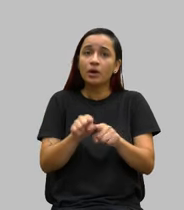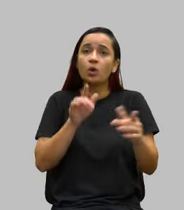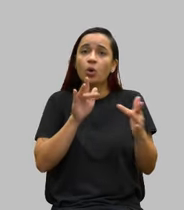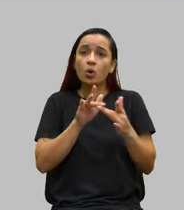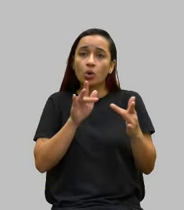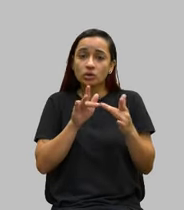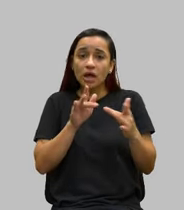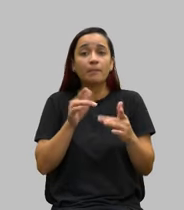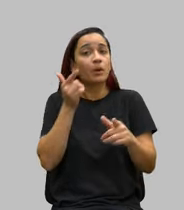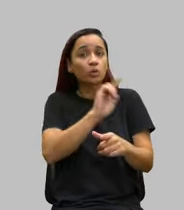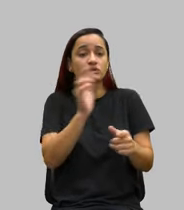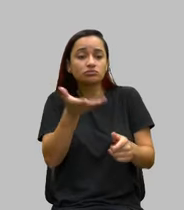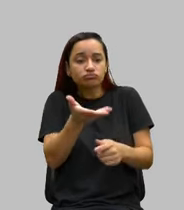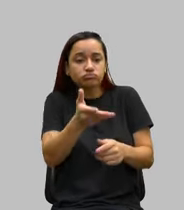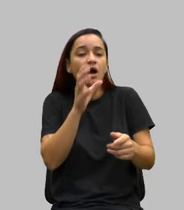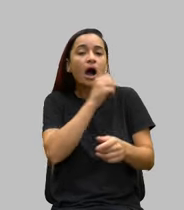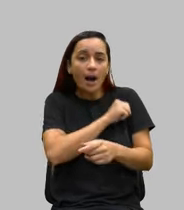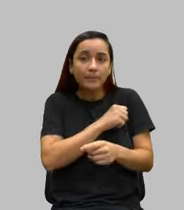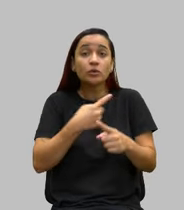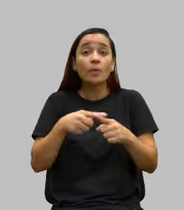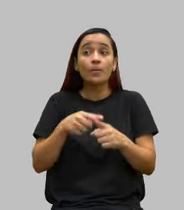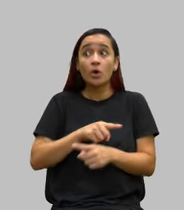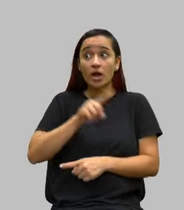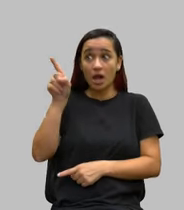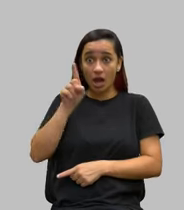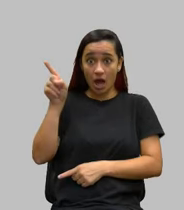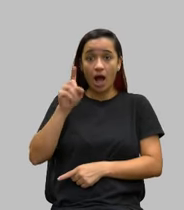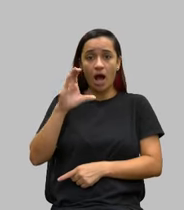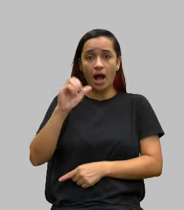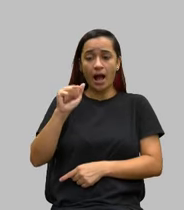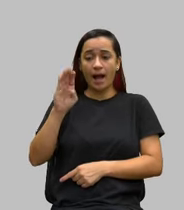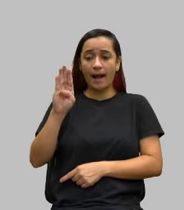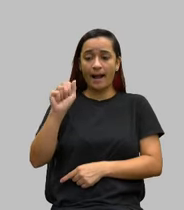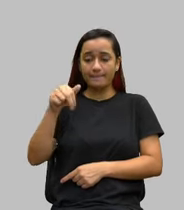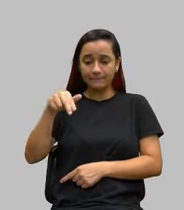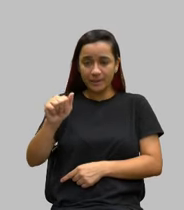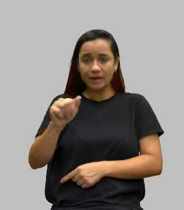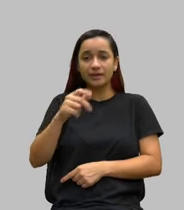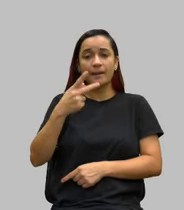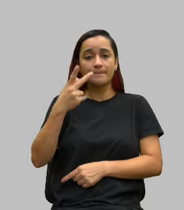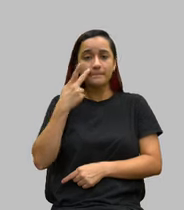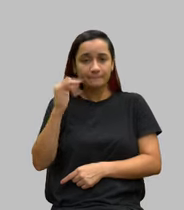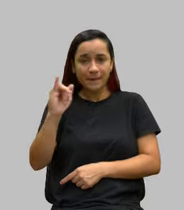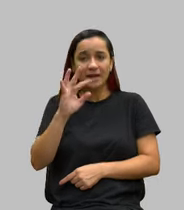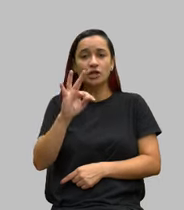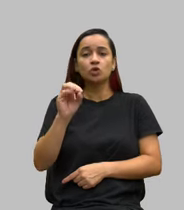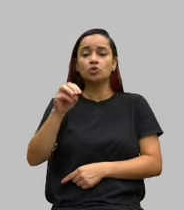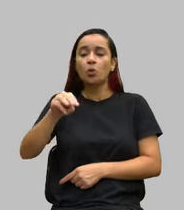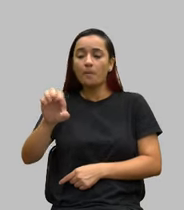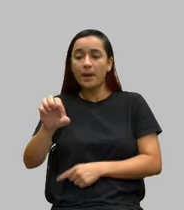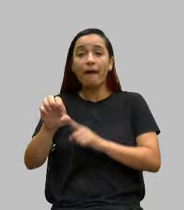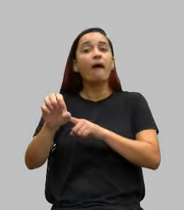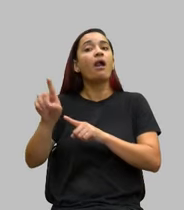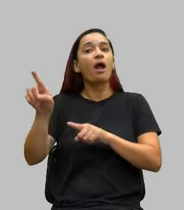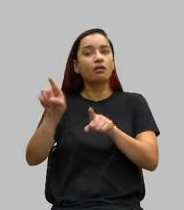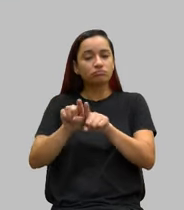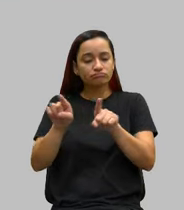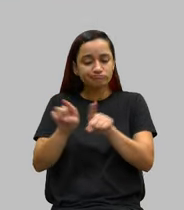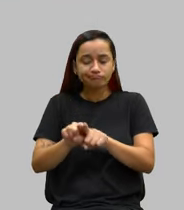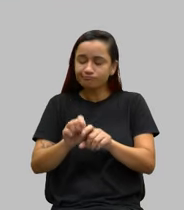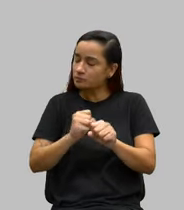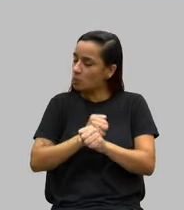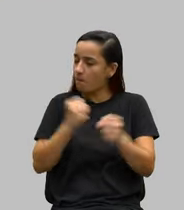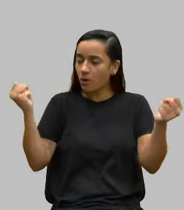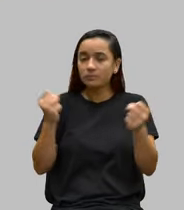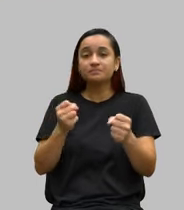porque ali na cabana do pai Tom é com uma tristeza que eu vejo porque eu patrul AL ali Gustavo Santana dos anos de 88 a